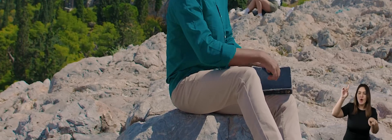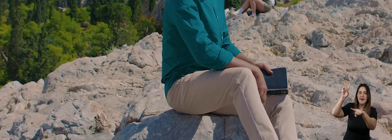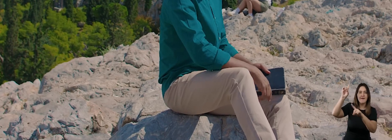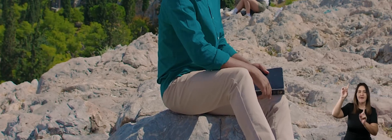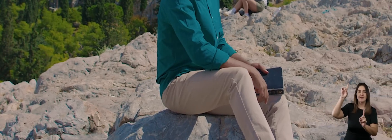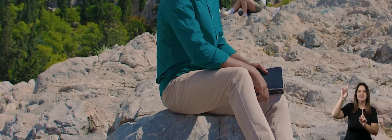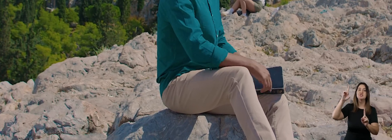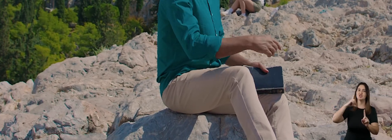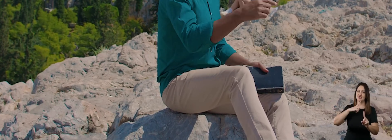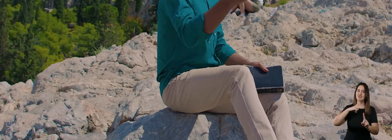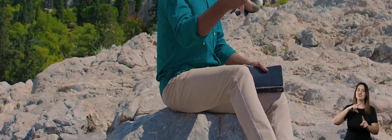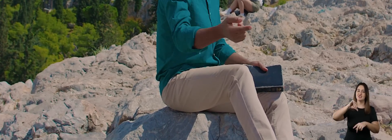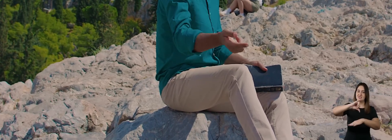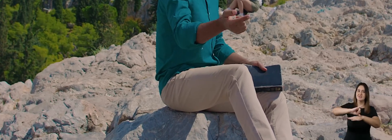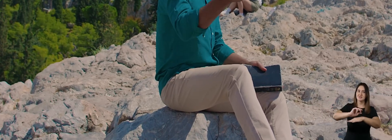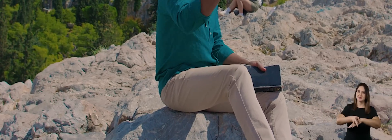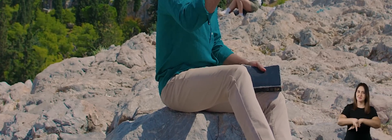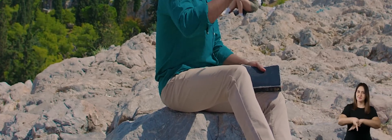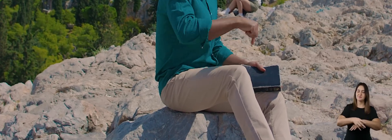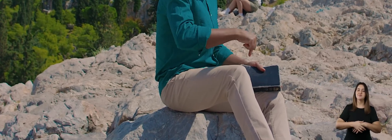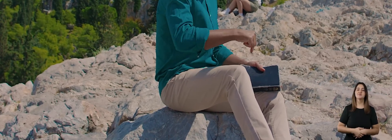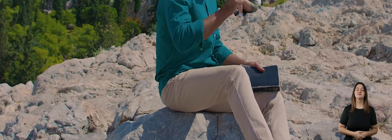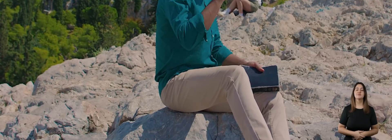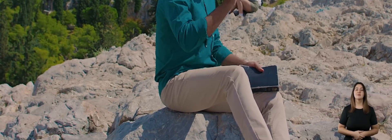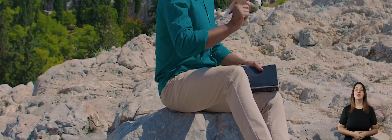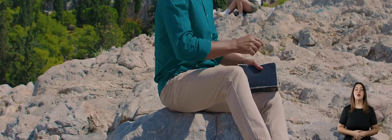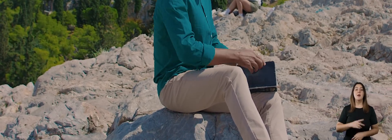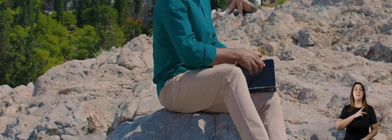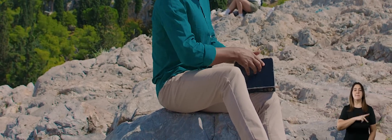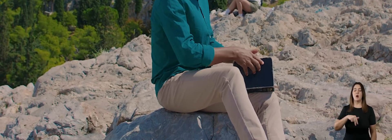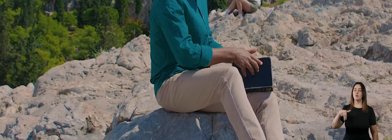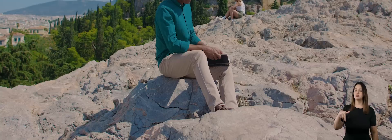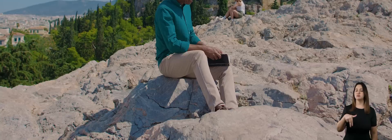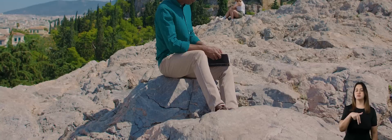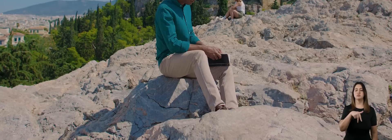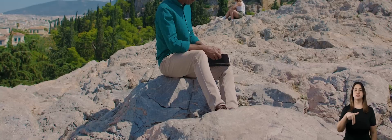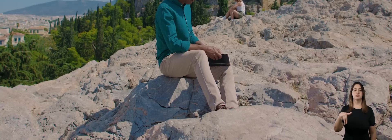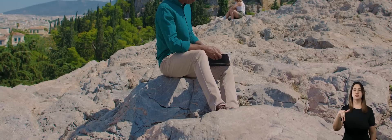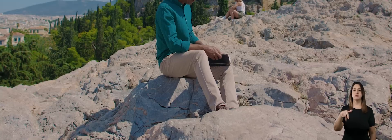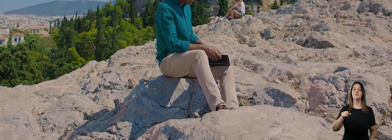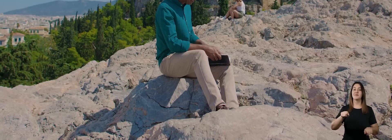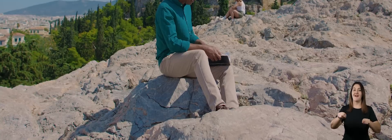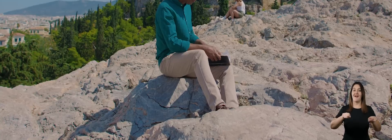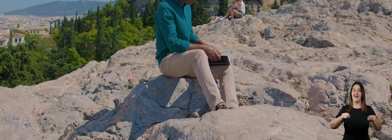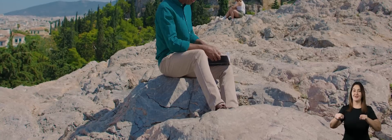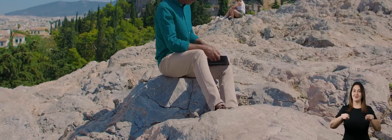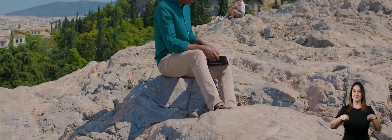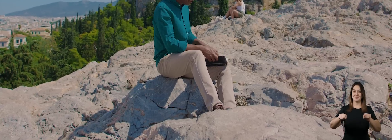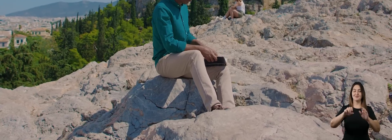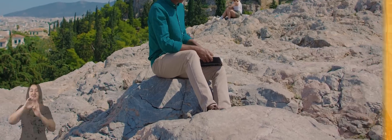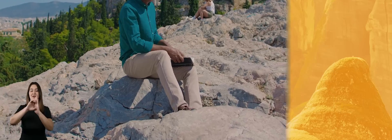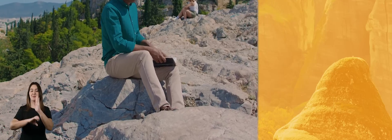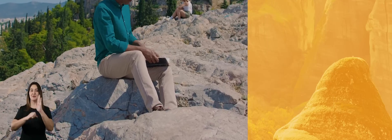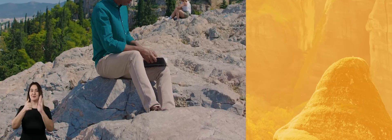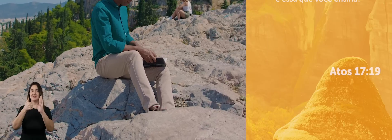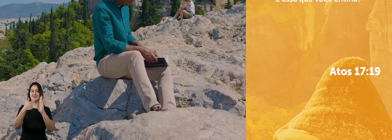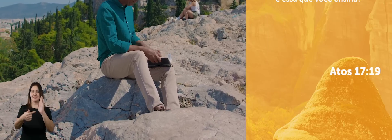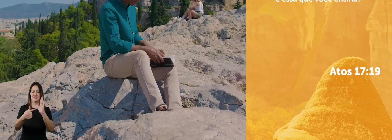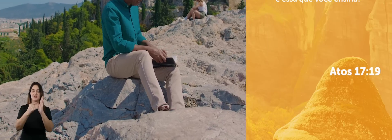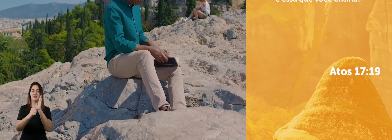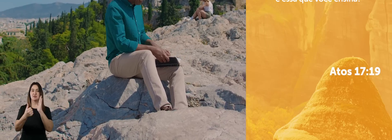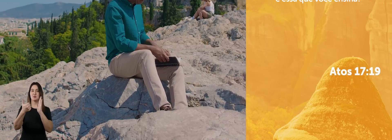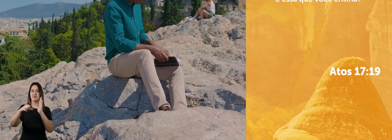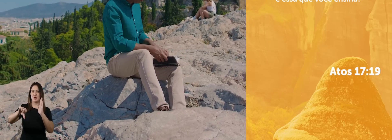dessa cidade. E quando Paulo foi trazido até aqui, veja o que aconteceu. Atos capítulo 17, versículo 19